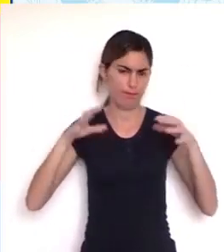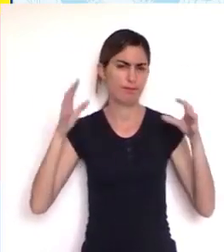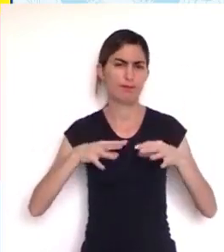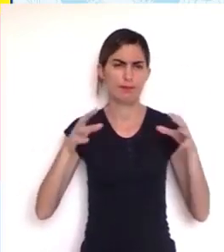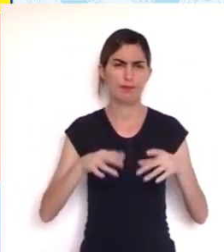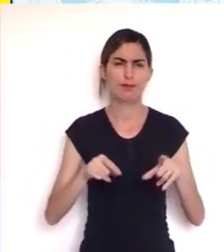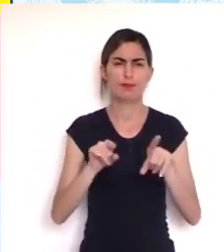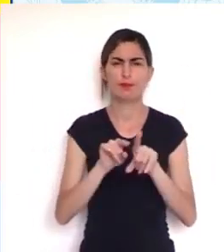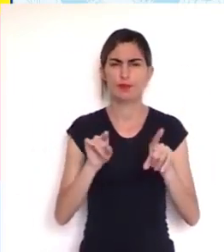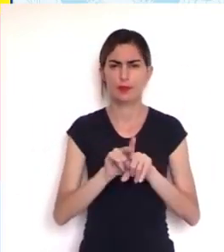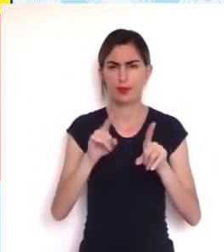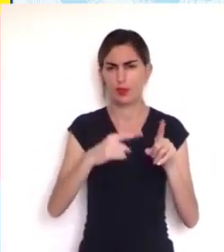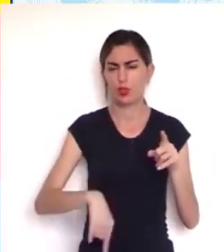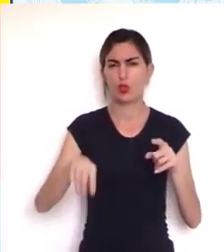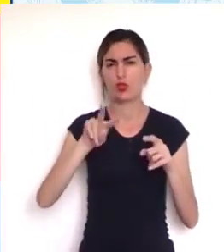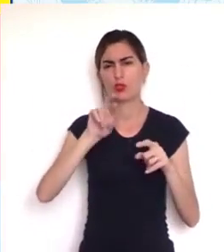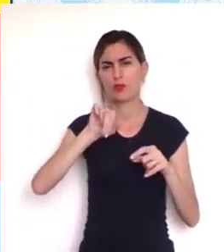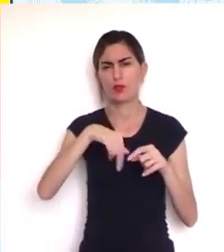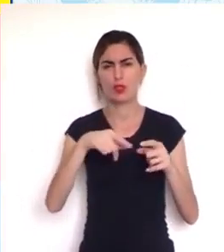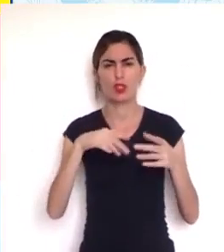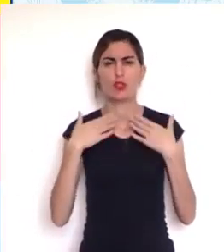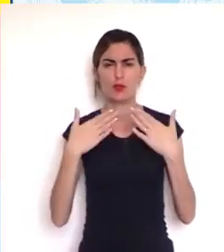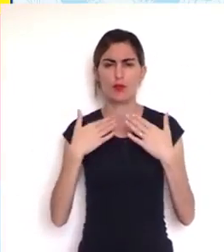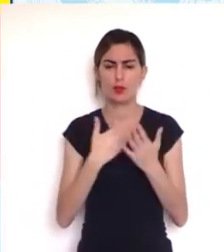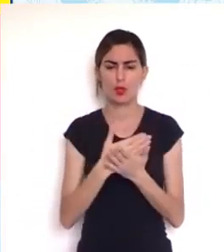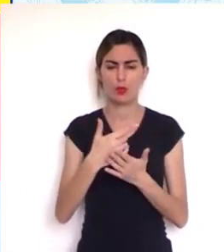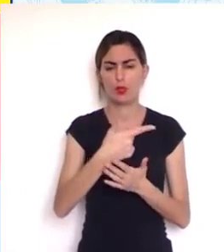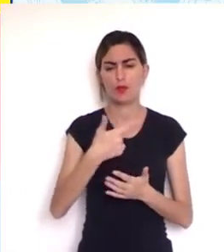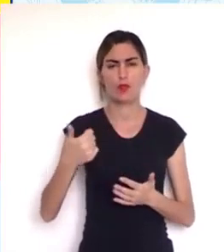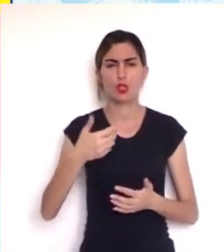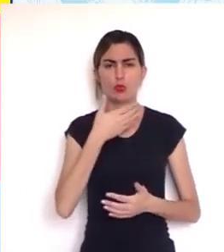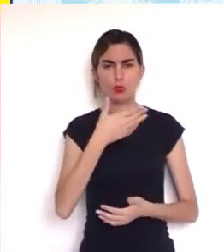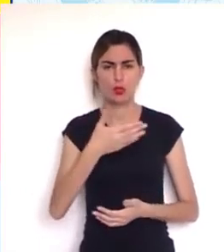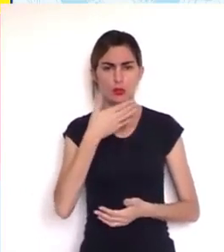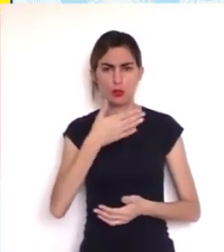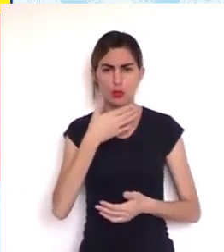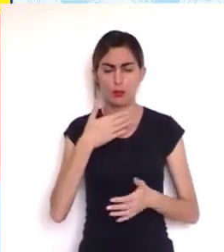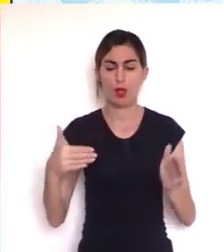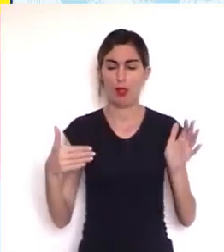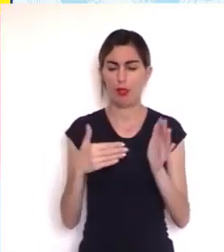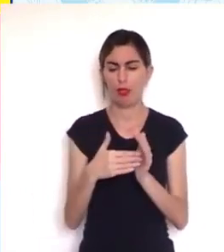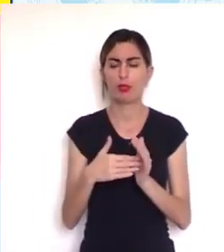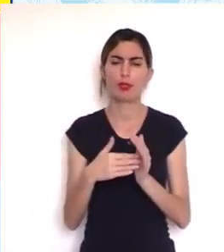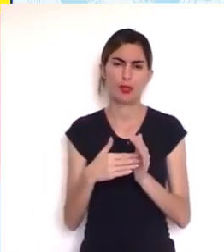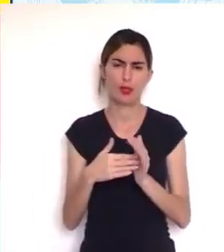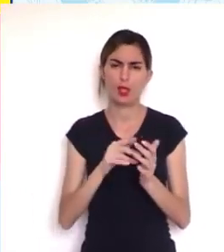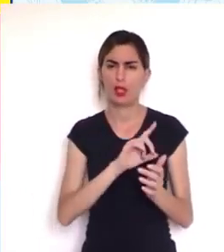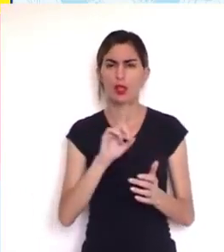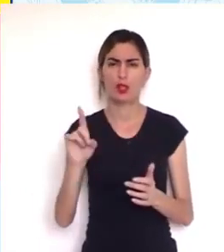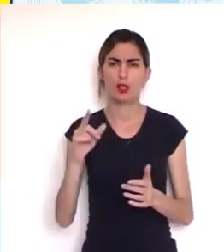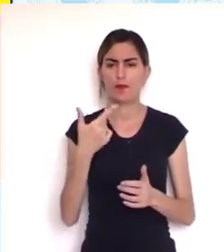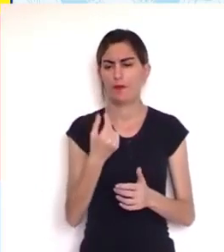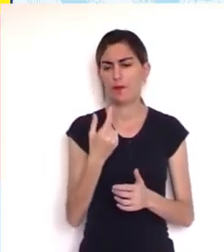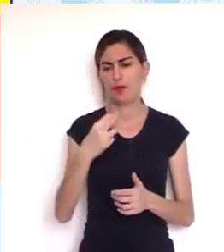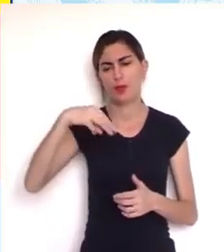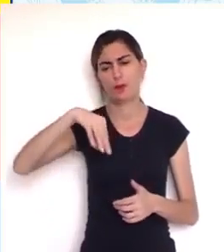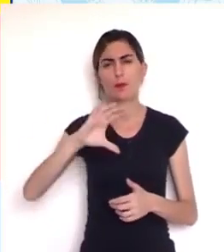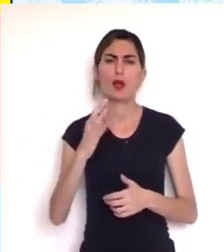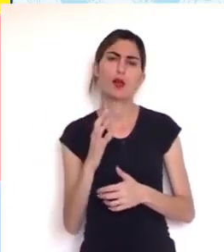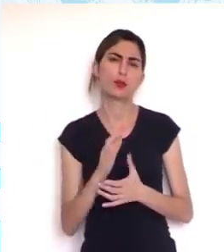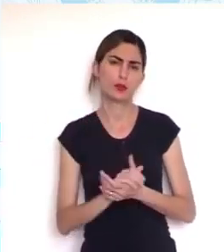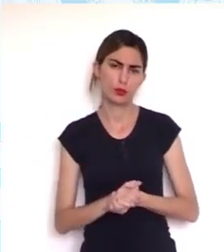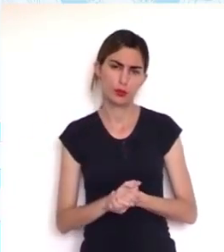tá? E no nosso verão ele vai começar no dia 21 de dezembro e terminar no dia 20 de